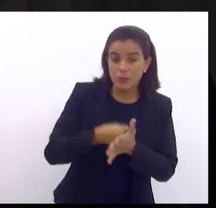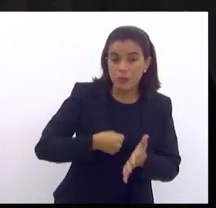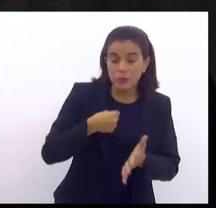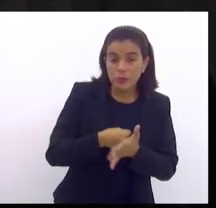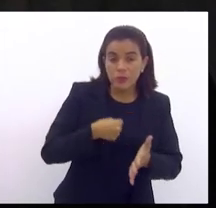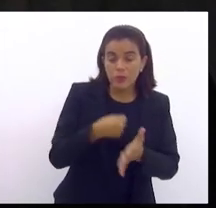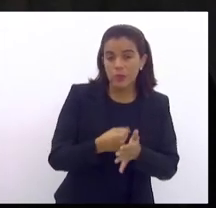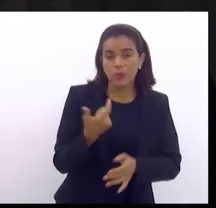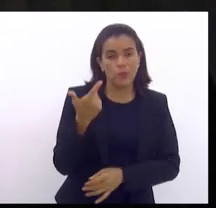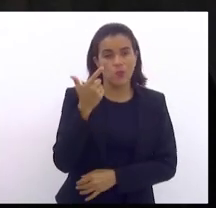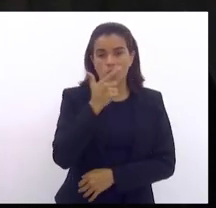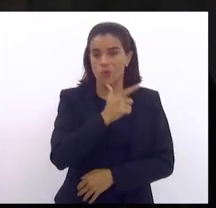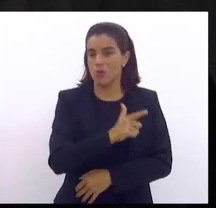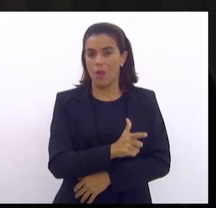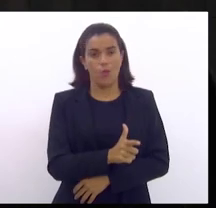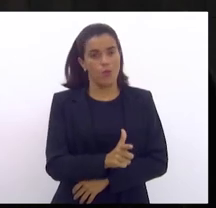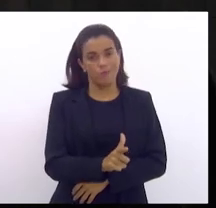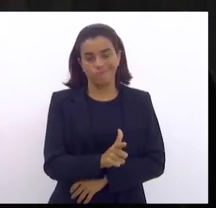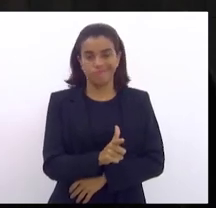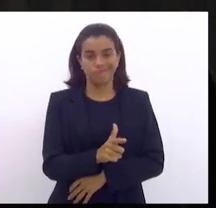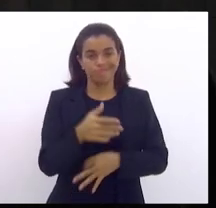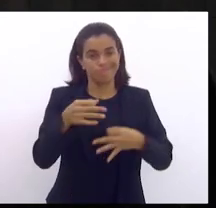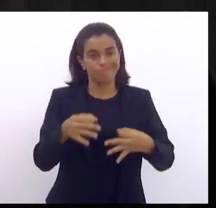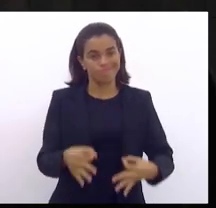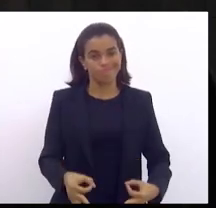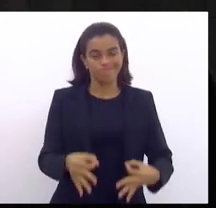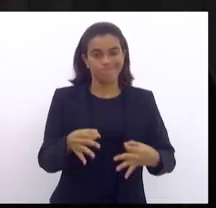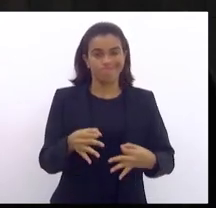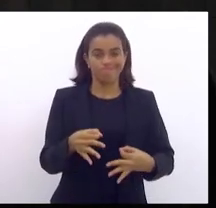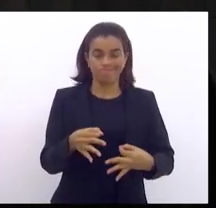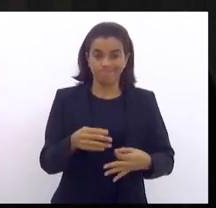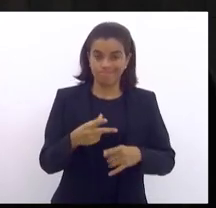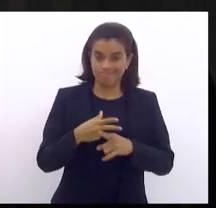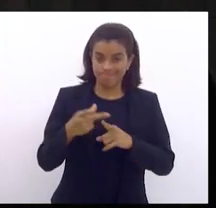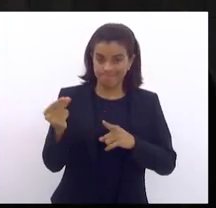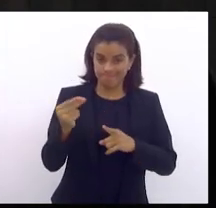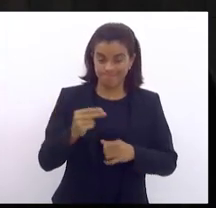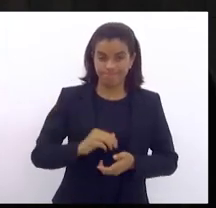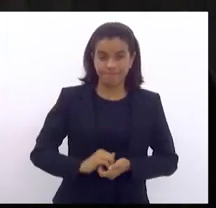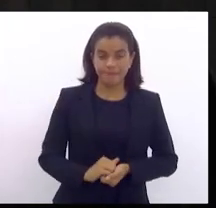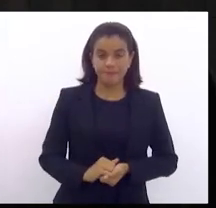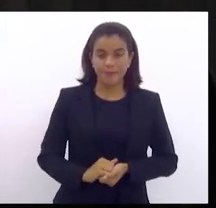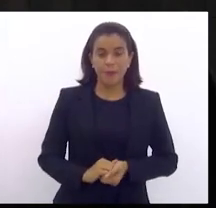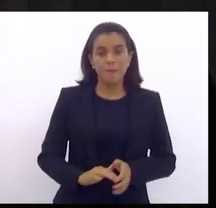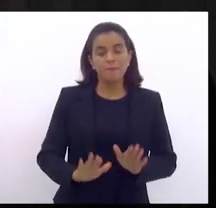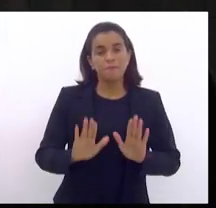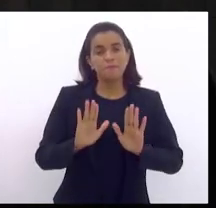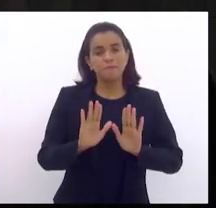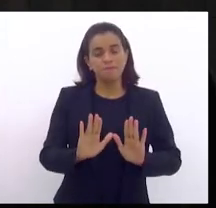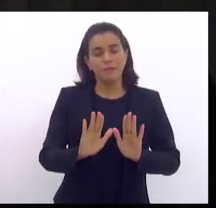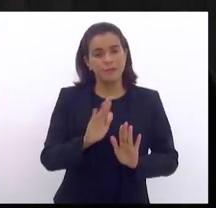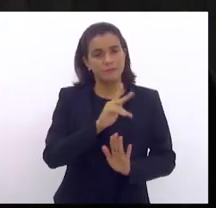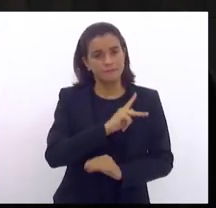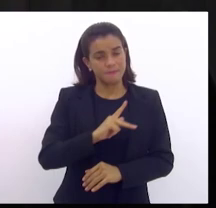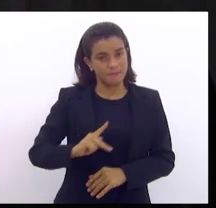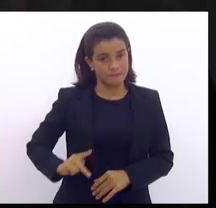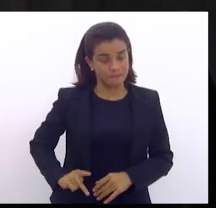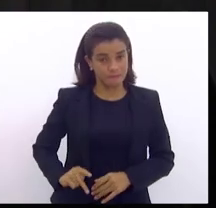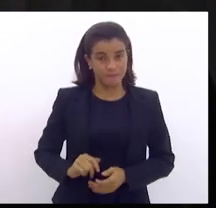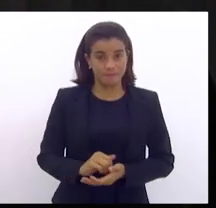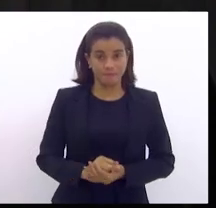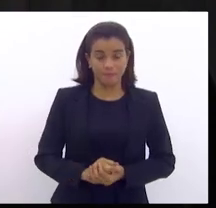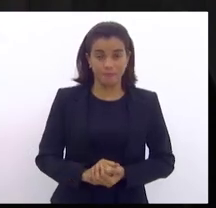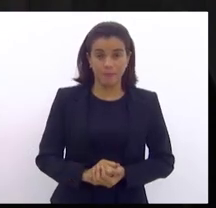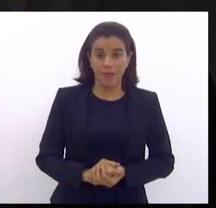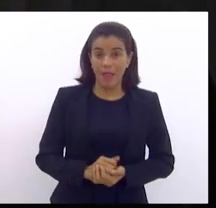não conseguimos o devido sucesso. Mas, senhor presidente, a